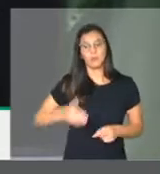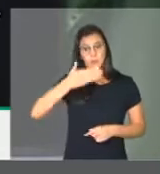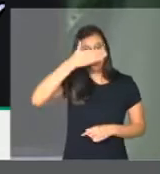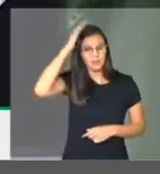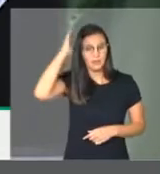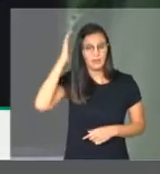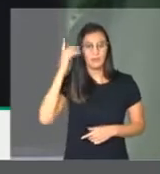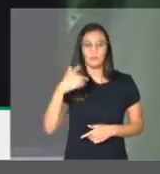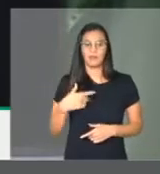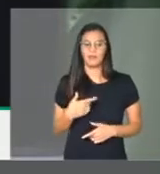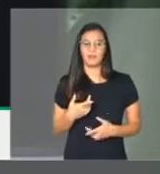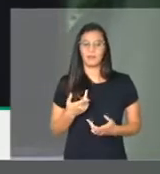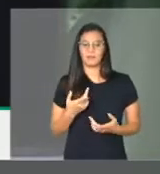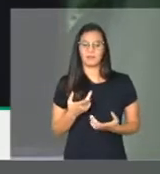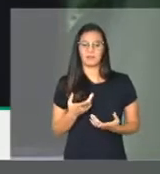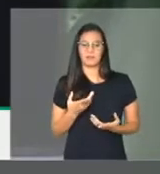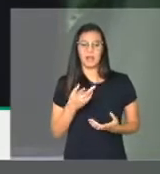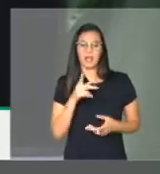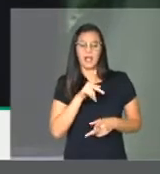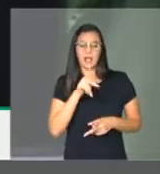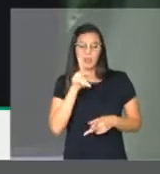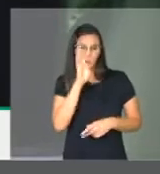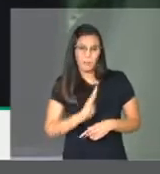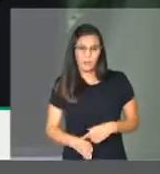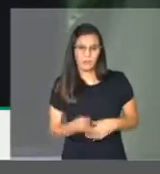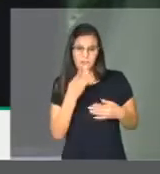nossa história, porque os brasileiros não se